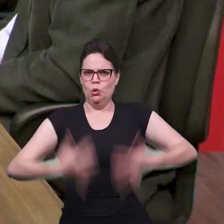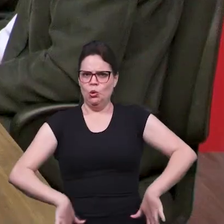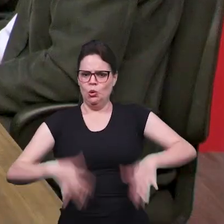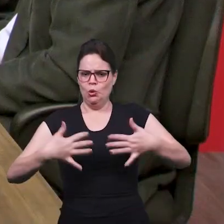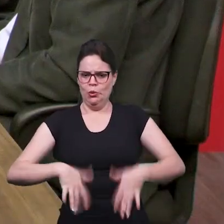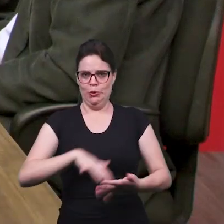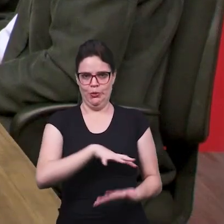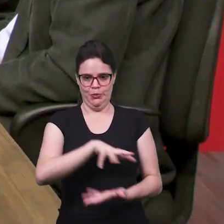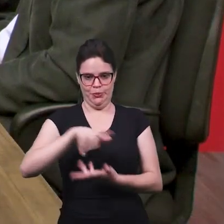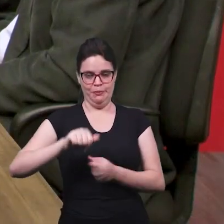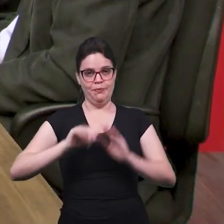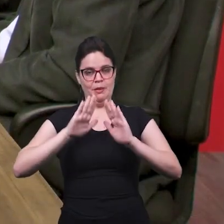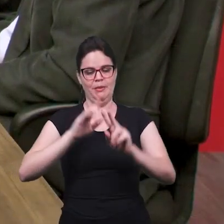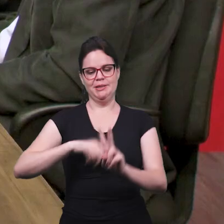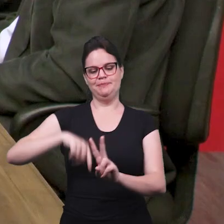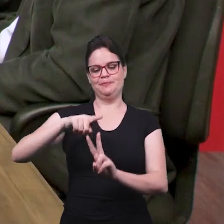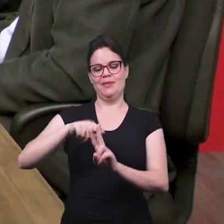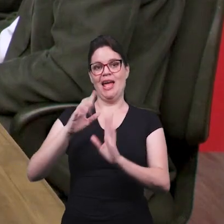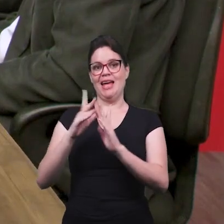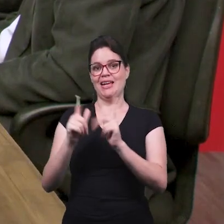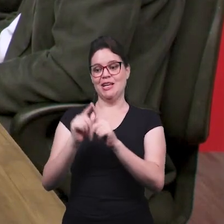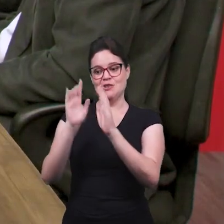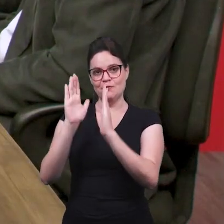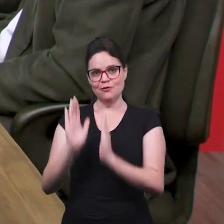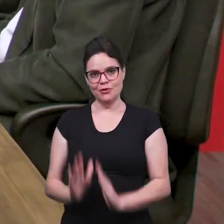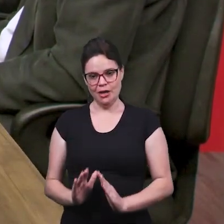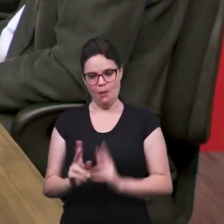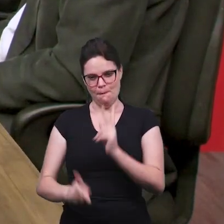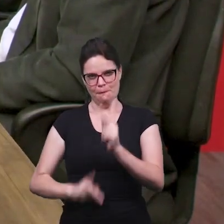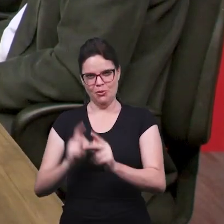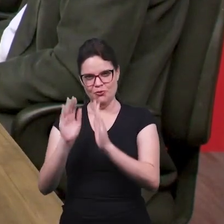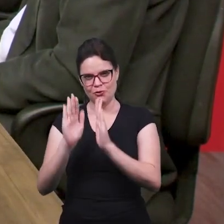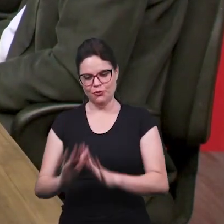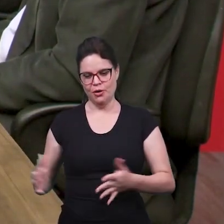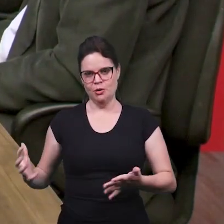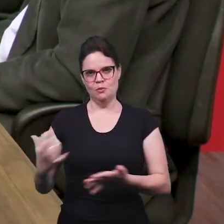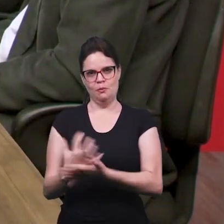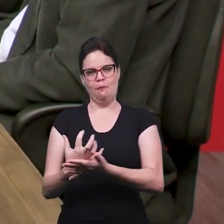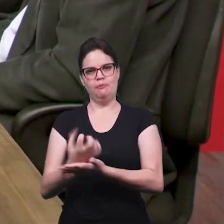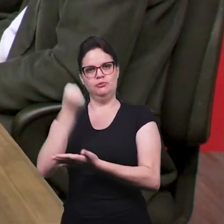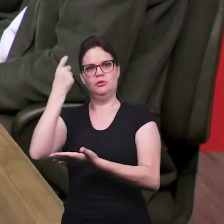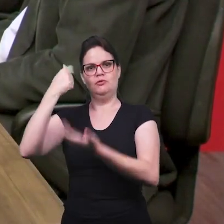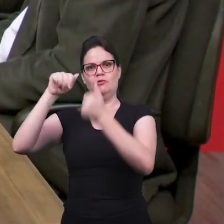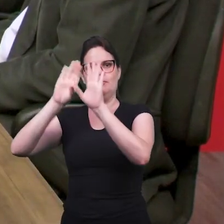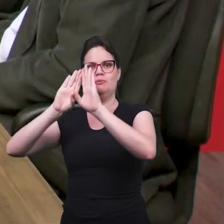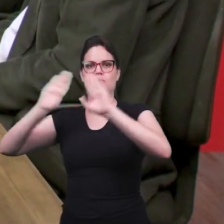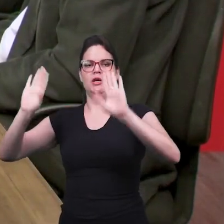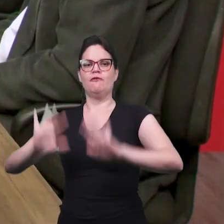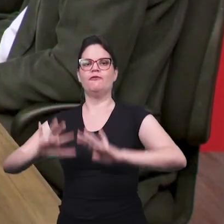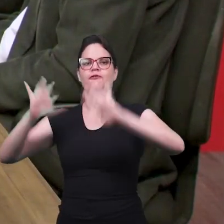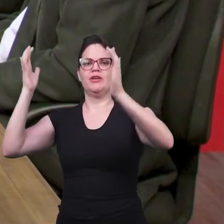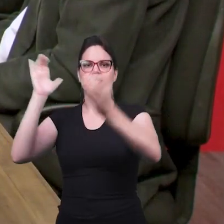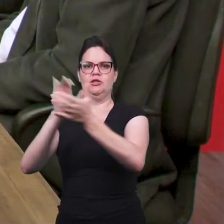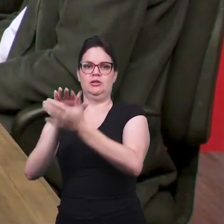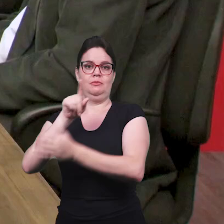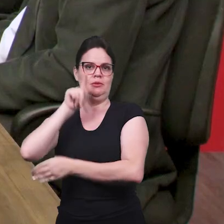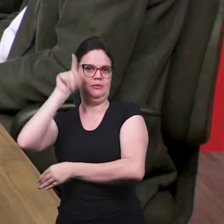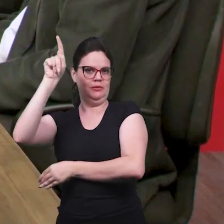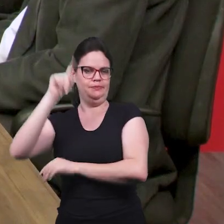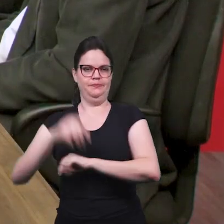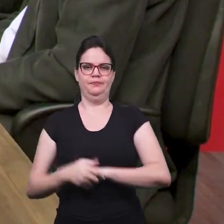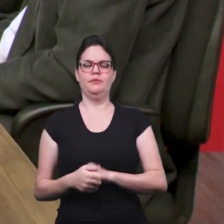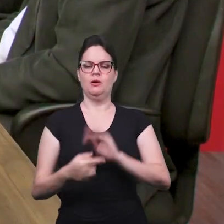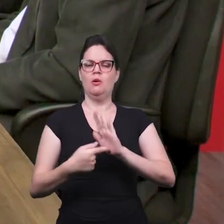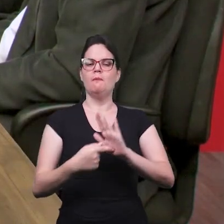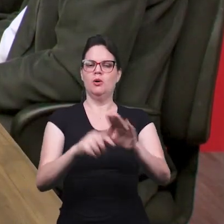Cordeiro, conforme está descrito lá em Apocalipse 19, versículos 7, 8 e 9. É